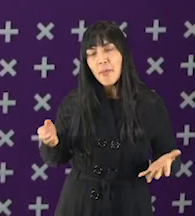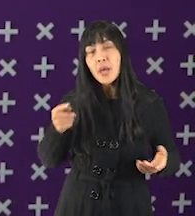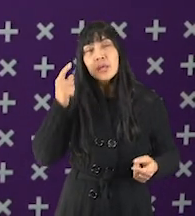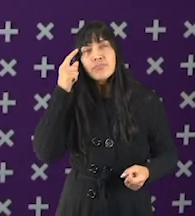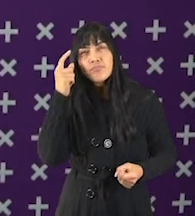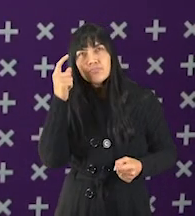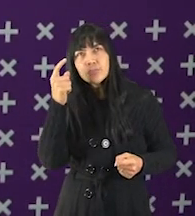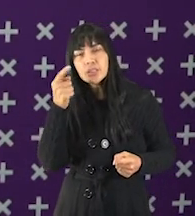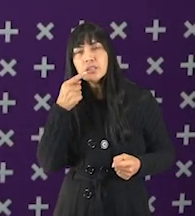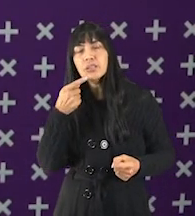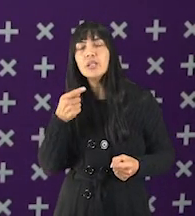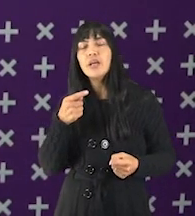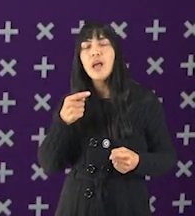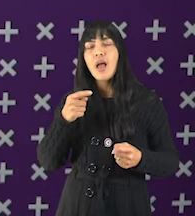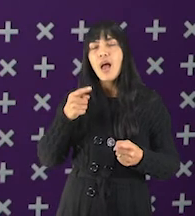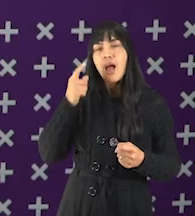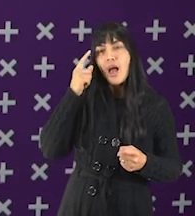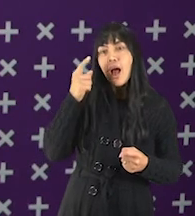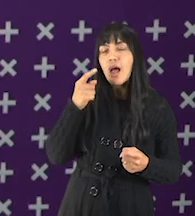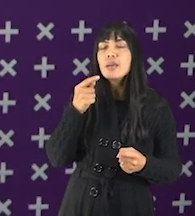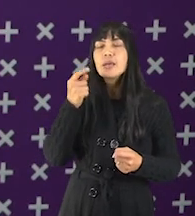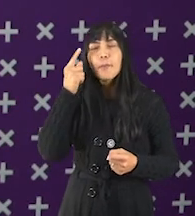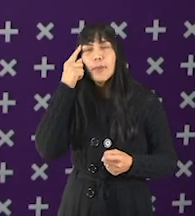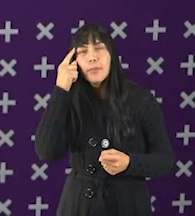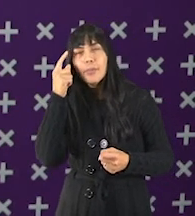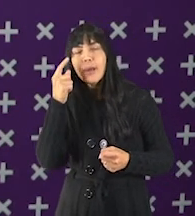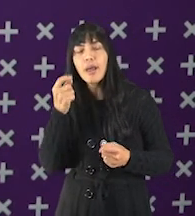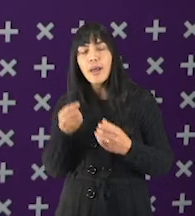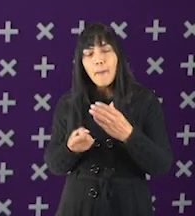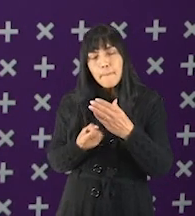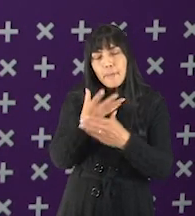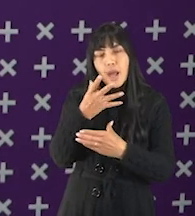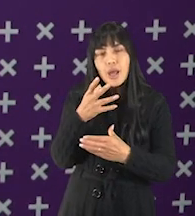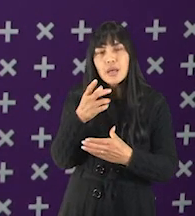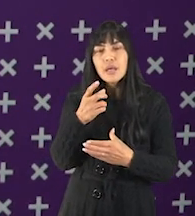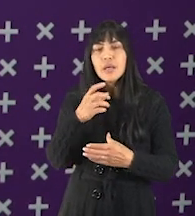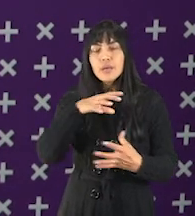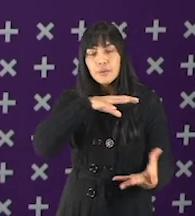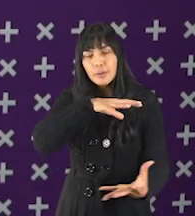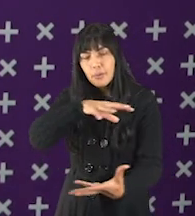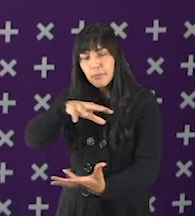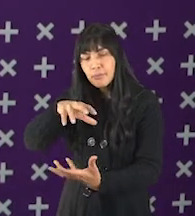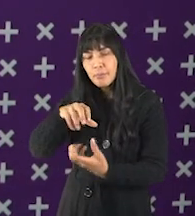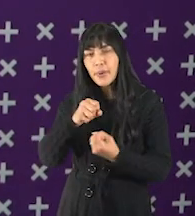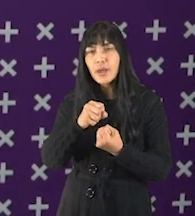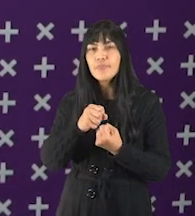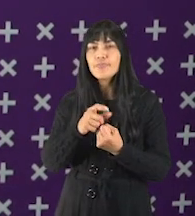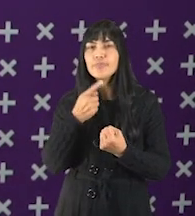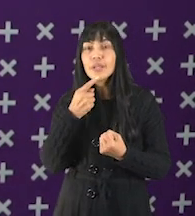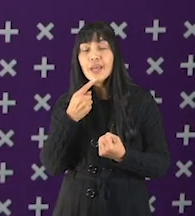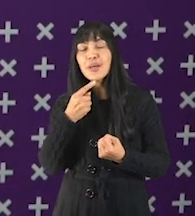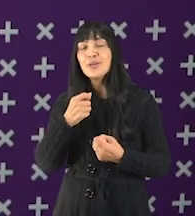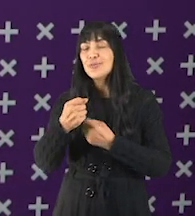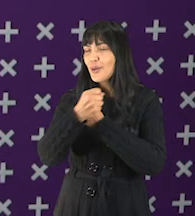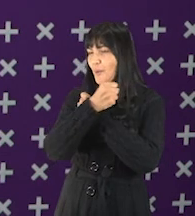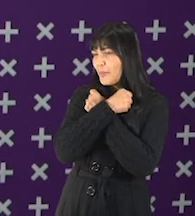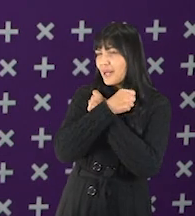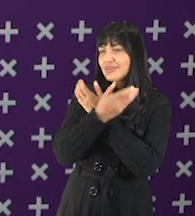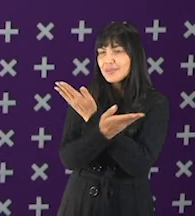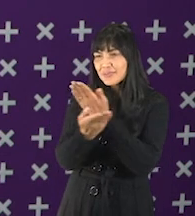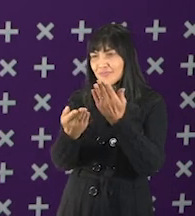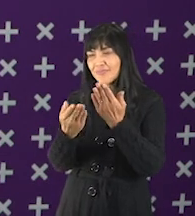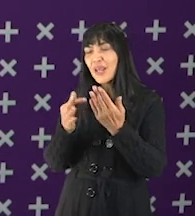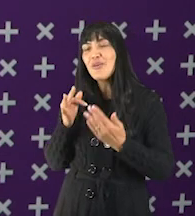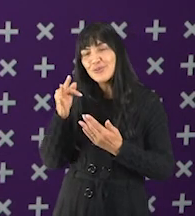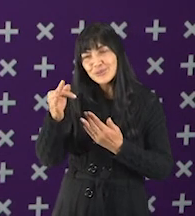essa preocupação que a Tetra Pak tem com inovação, né? Razão aqui do nosso festival. Quero deixar um abraço para todos vocês e